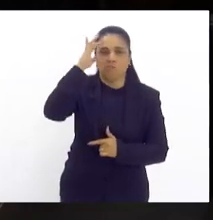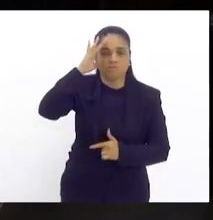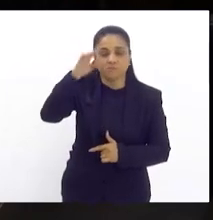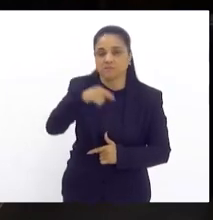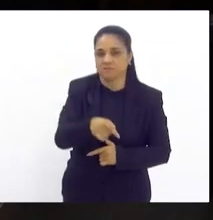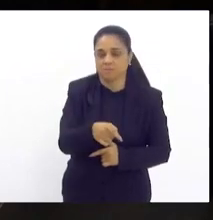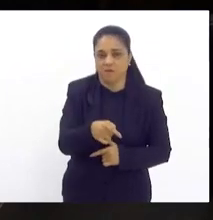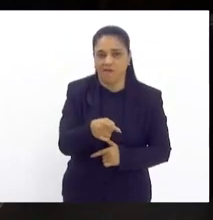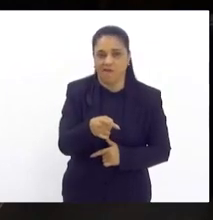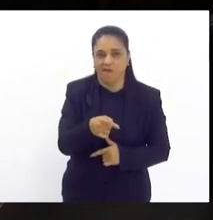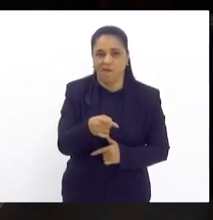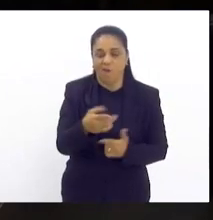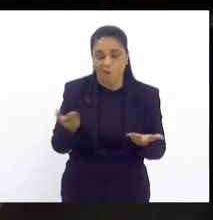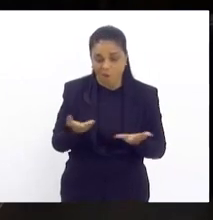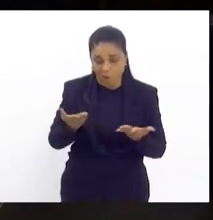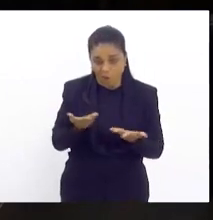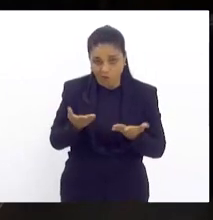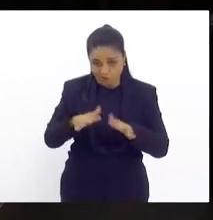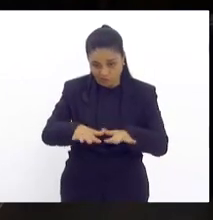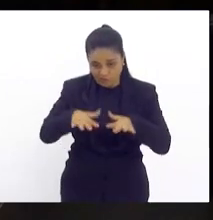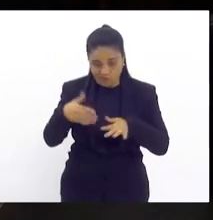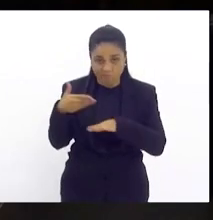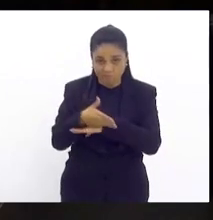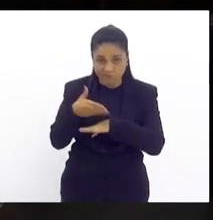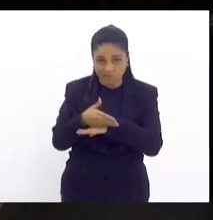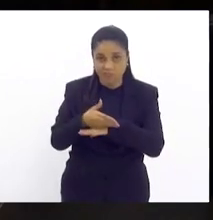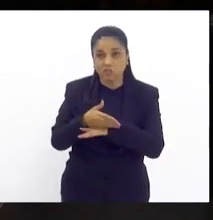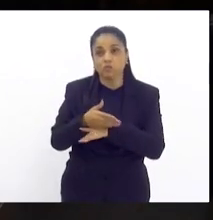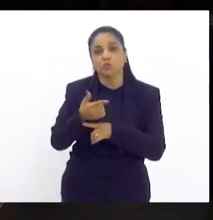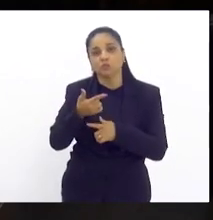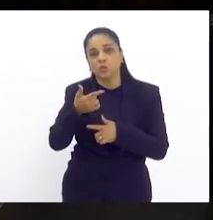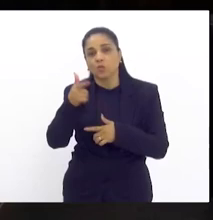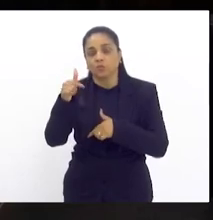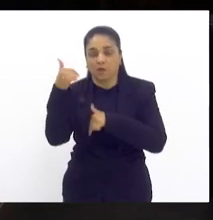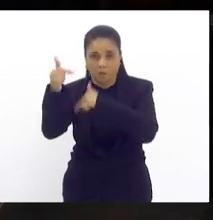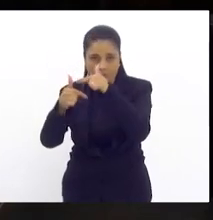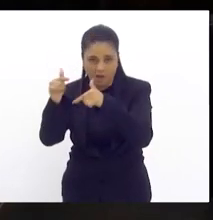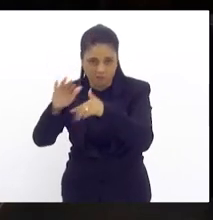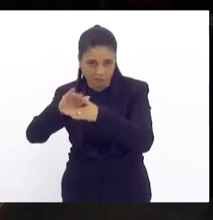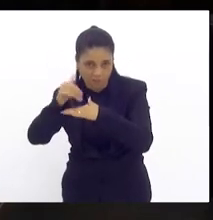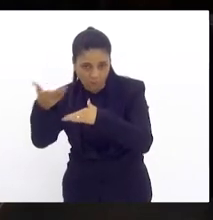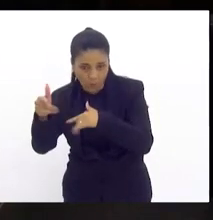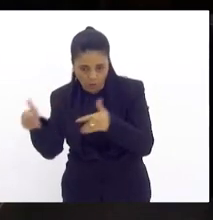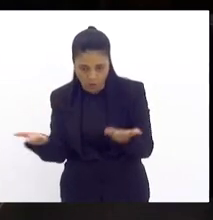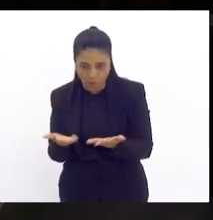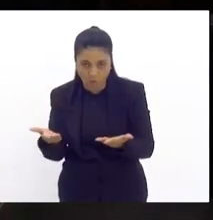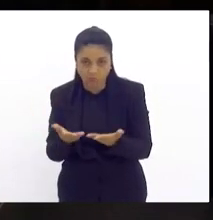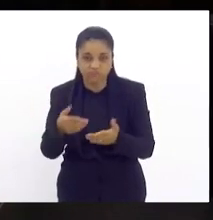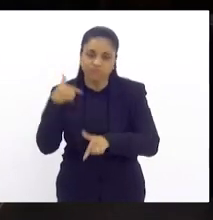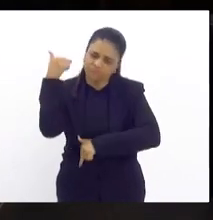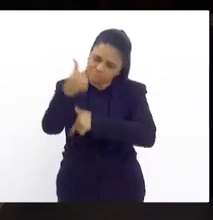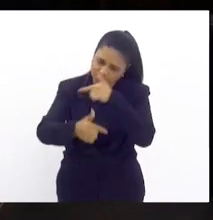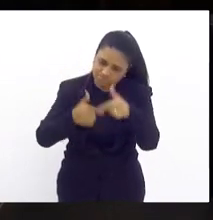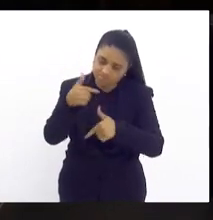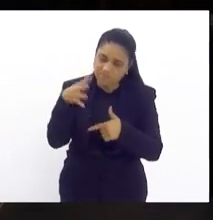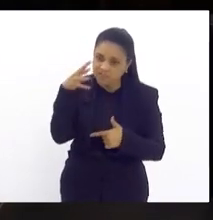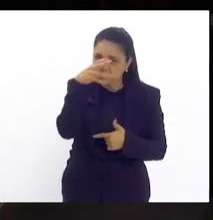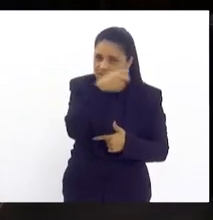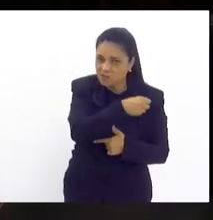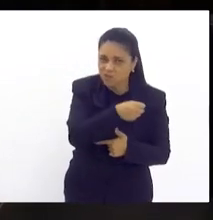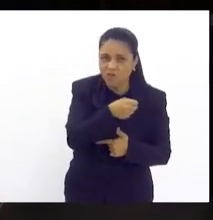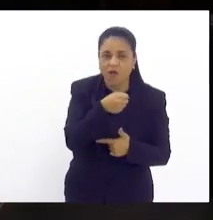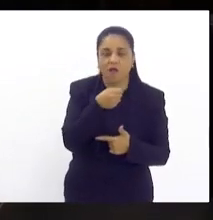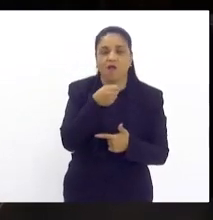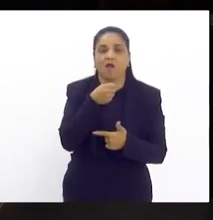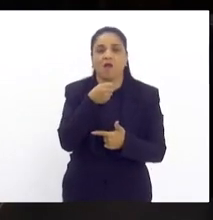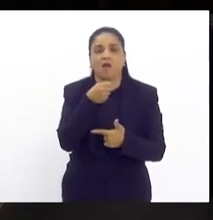que estão de serviço e em regime de prontidão pudessem atuar na labuta de salvar a qualquer